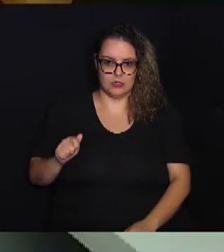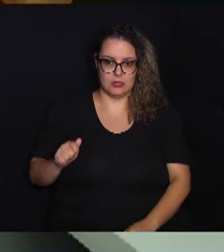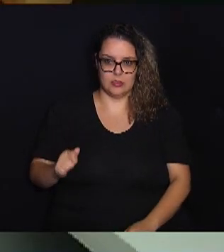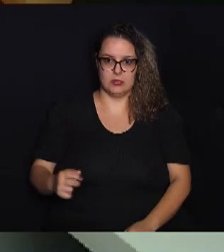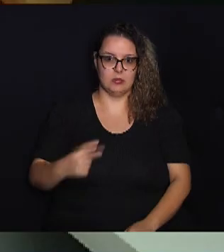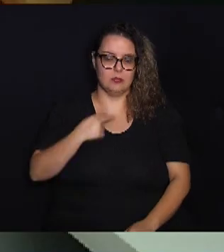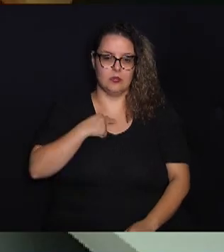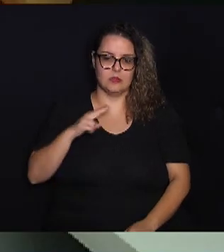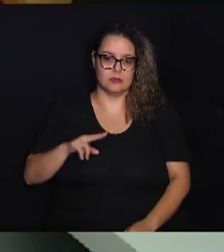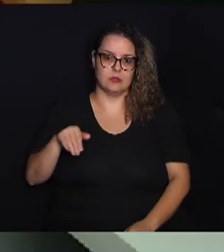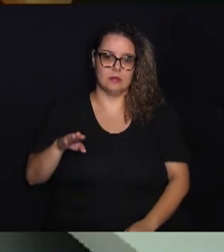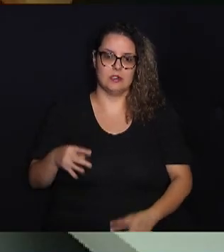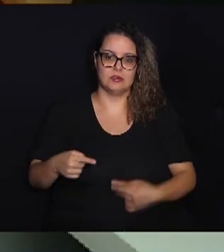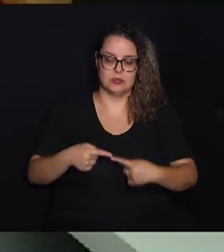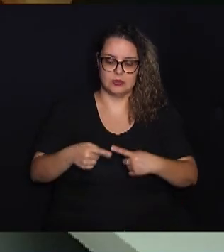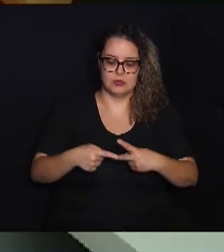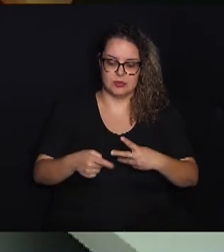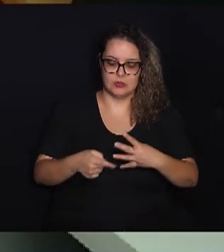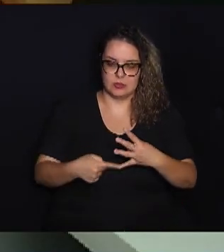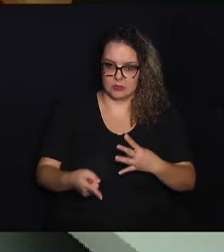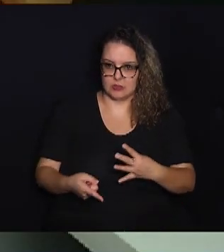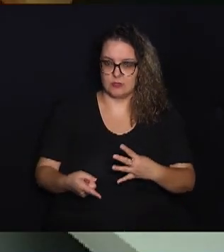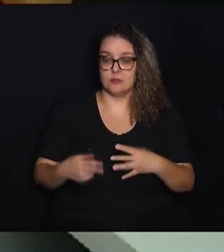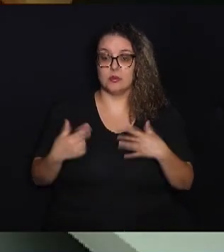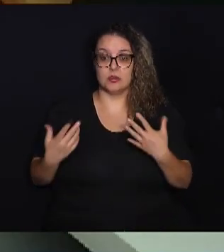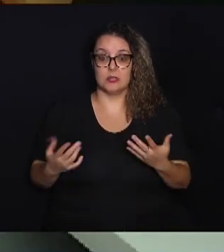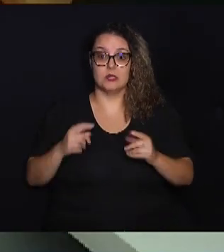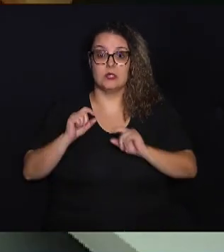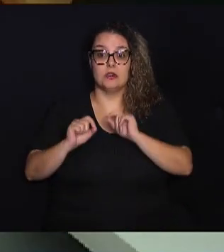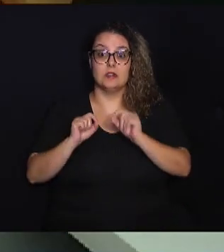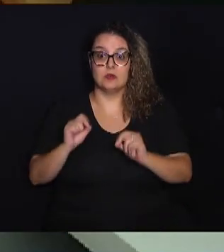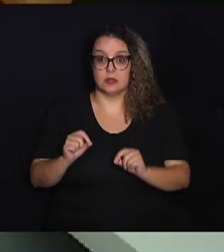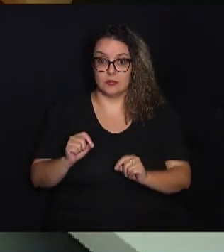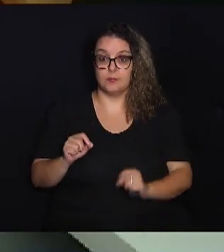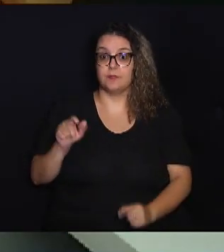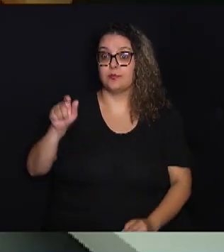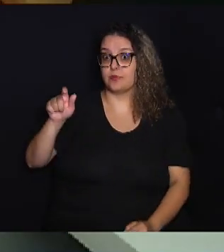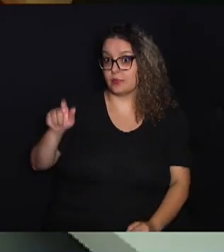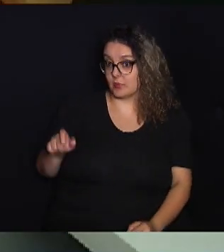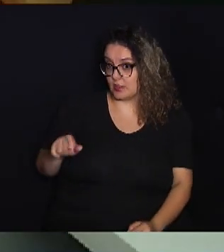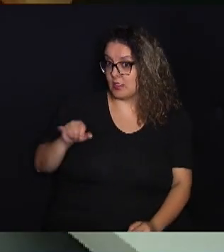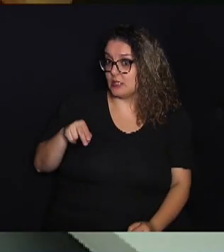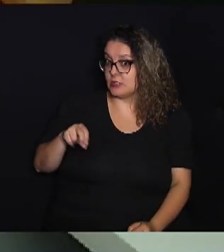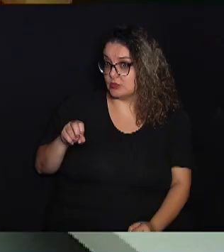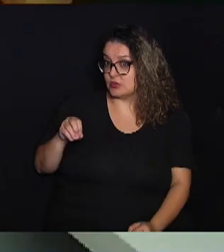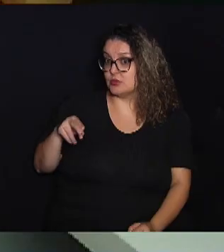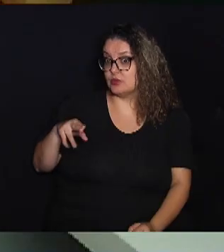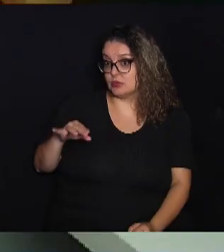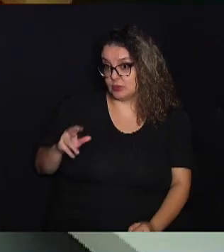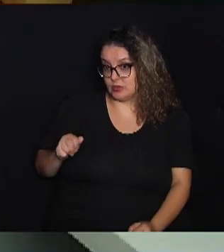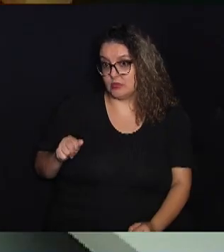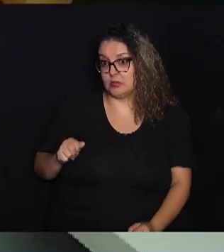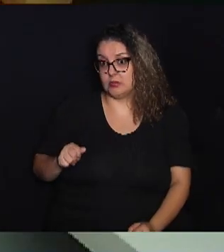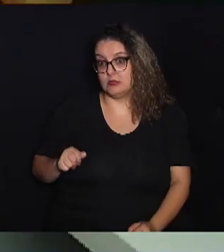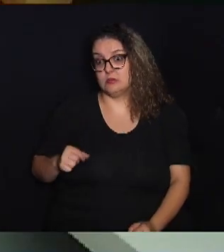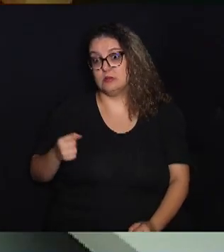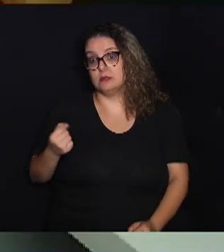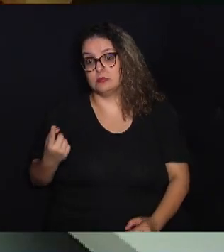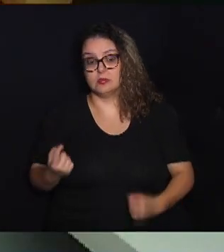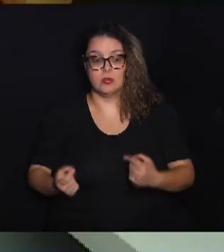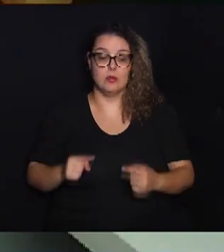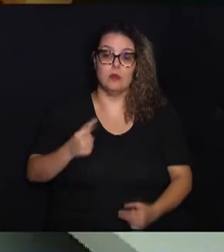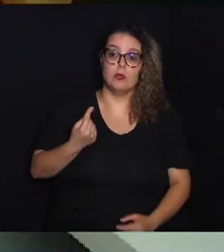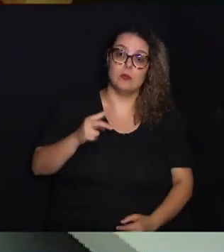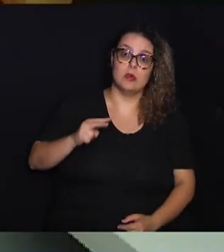4 semanas, né? Então, se a pessoa tem uma insônia que é muito pontual, uma vez ou outra ela